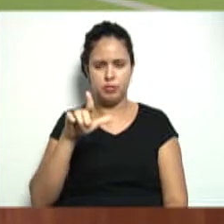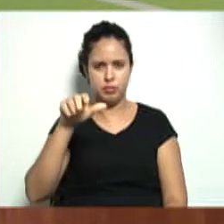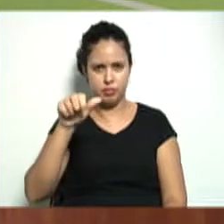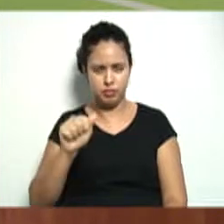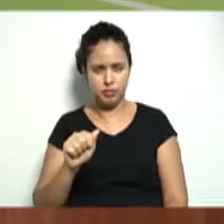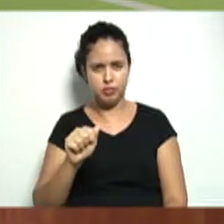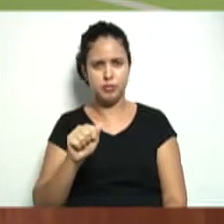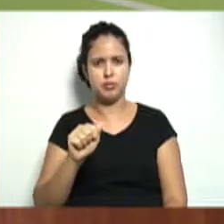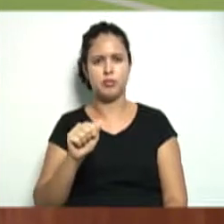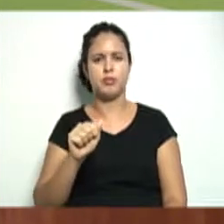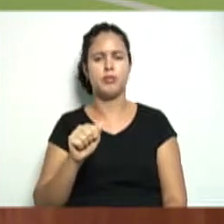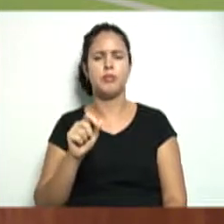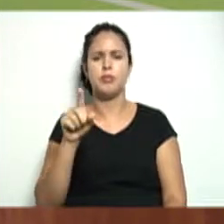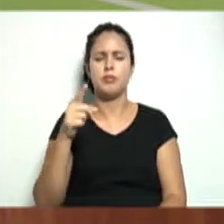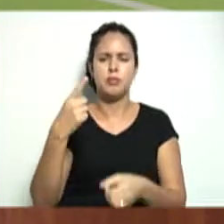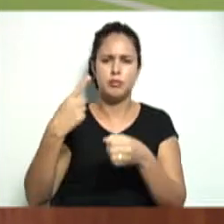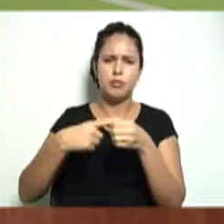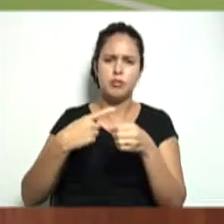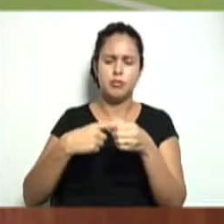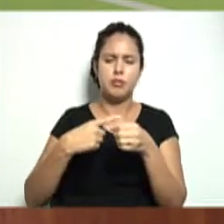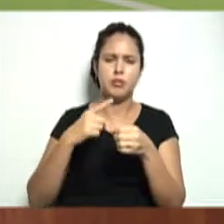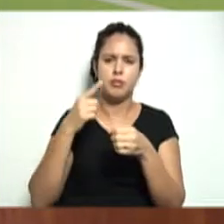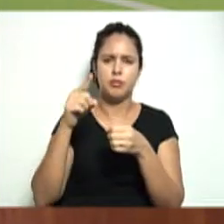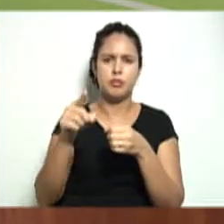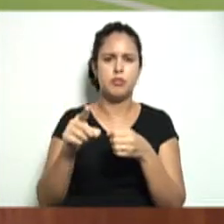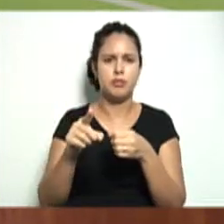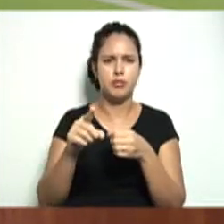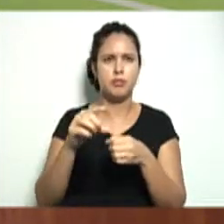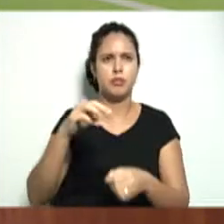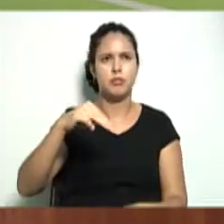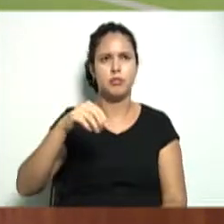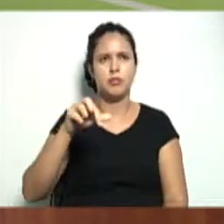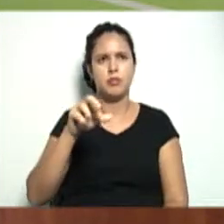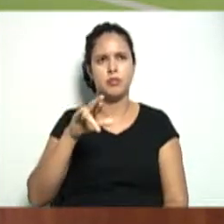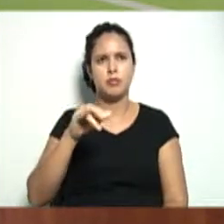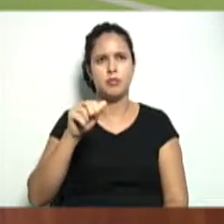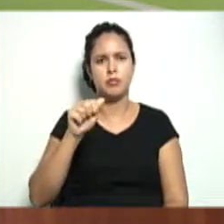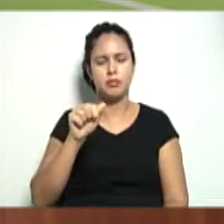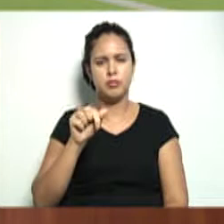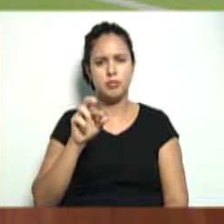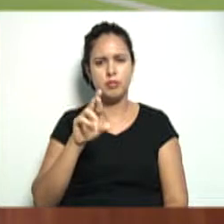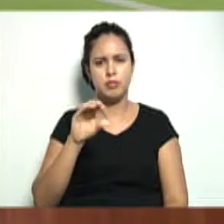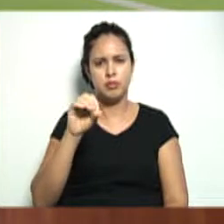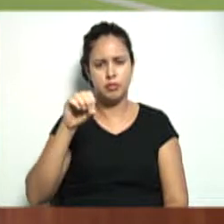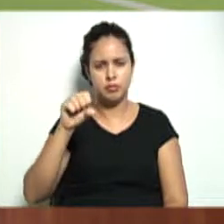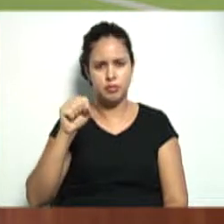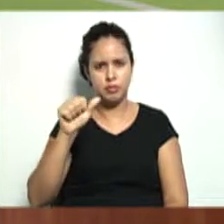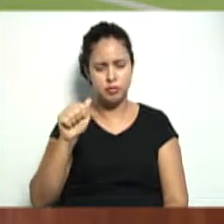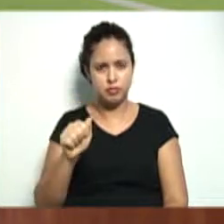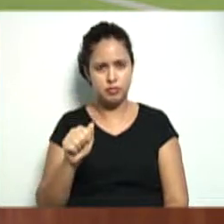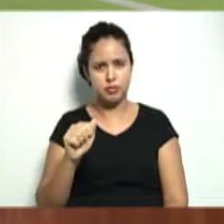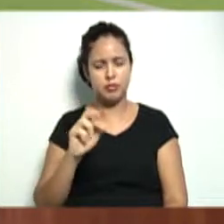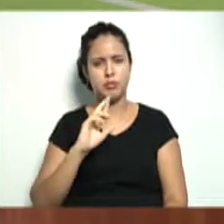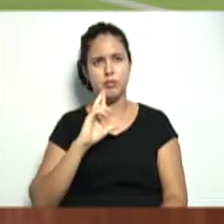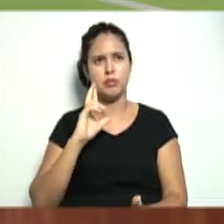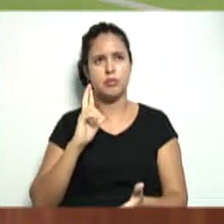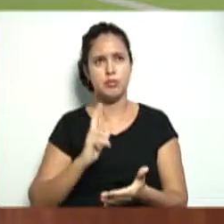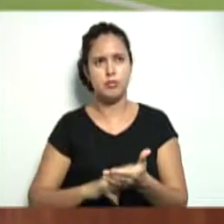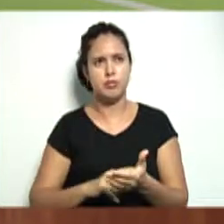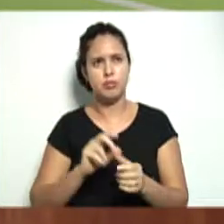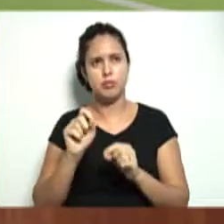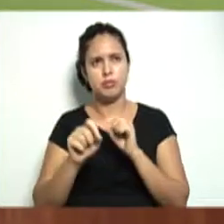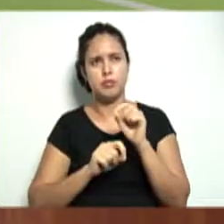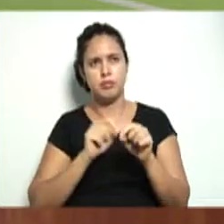Escola Maria Rosa. A professora Elizabeth está informando que eles marcaram a letra A. Mas tem gente lá